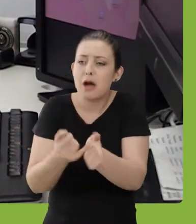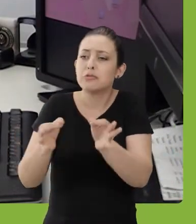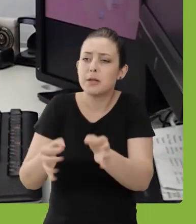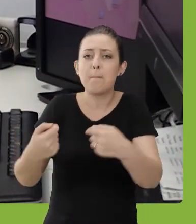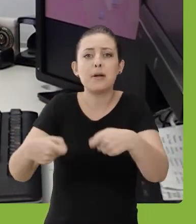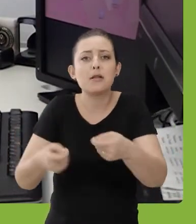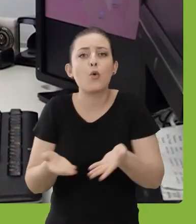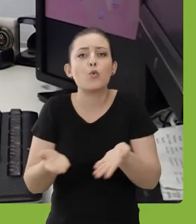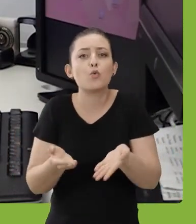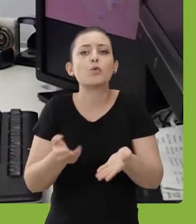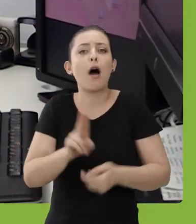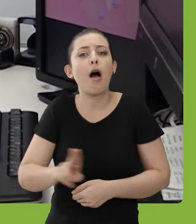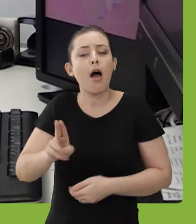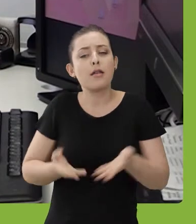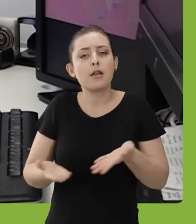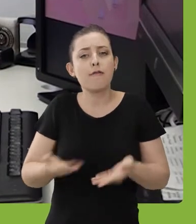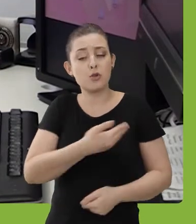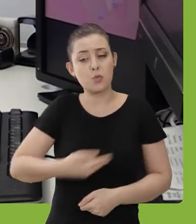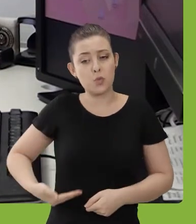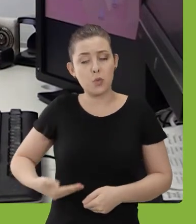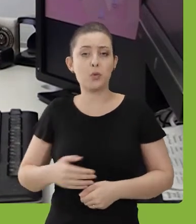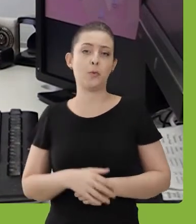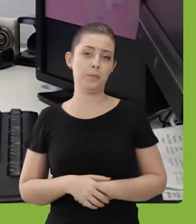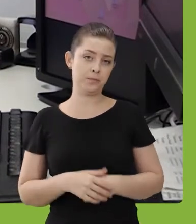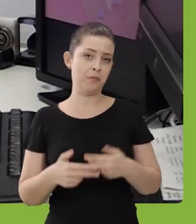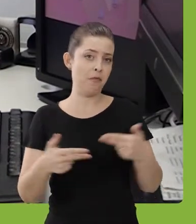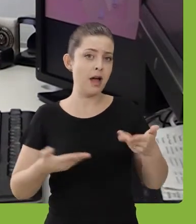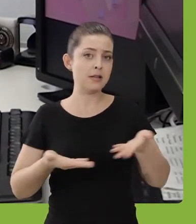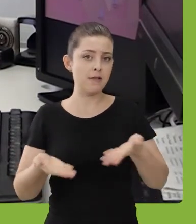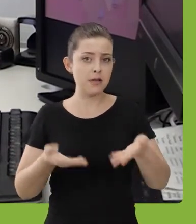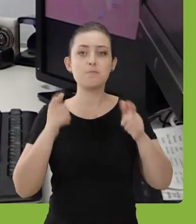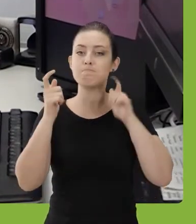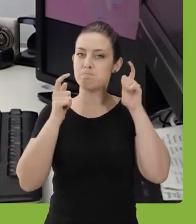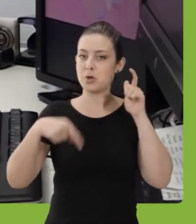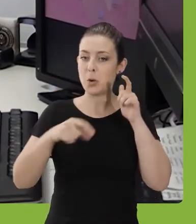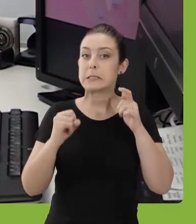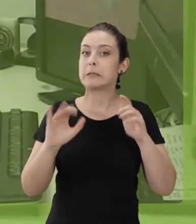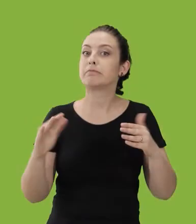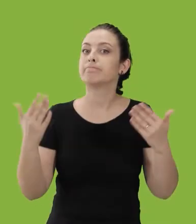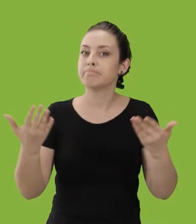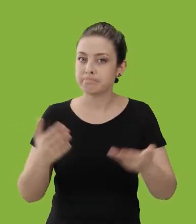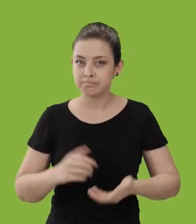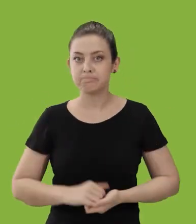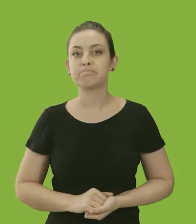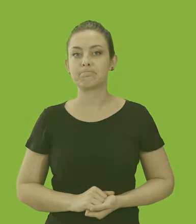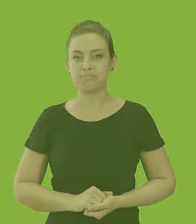precisam utilizar os serviços públicos. Então, nós temos uma grande preocupação se isso vir a ocorrer.